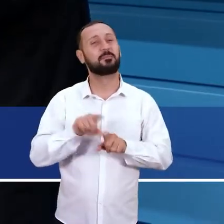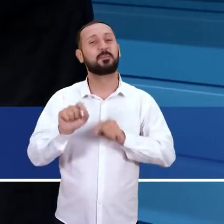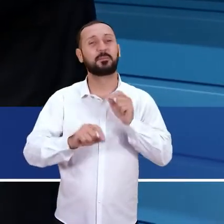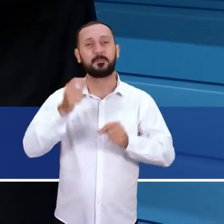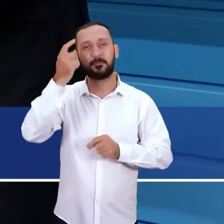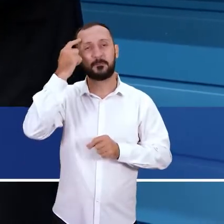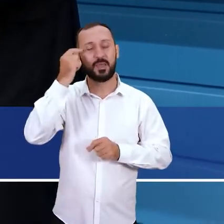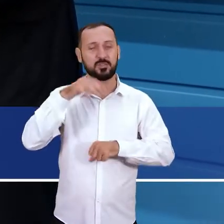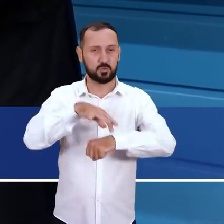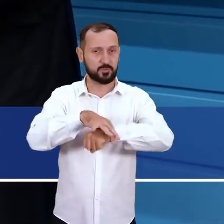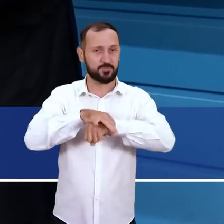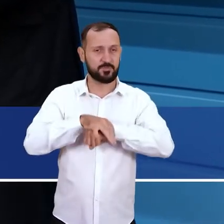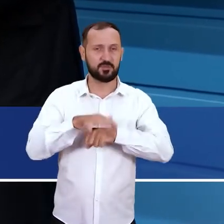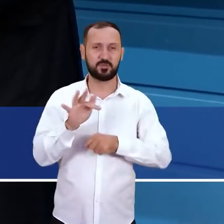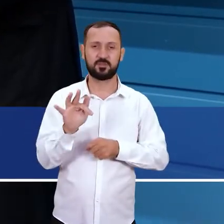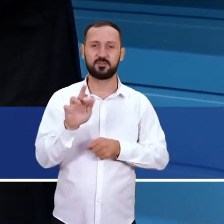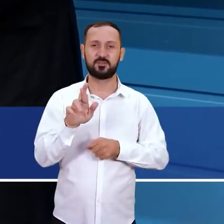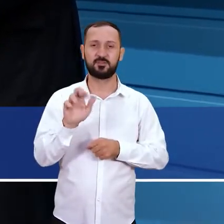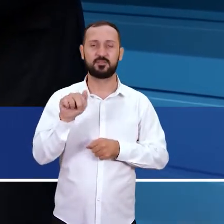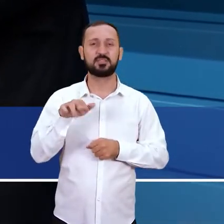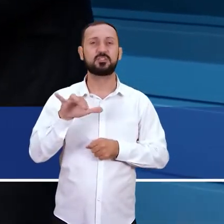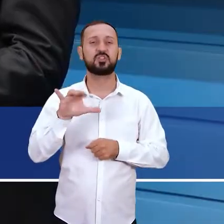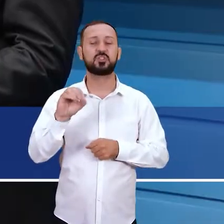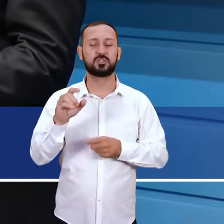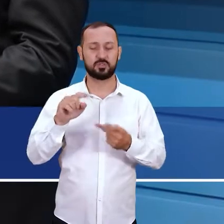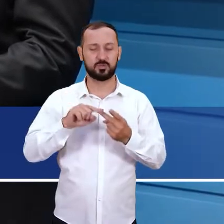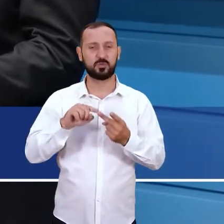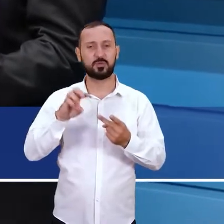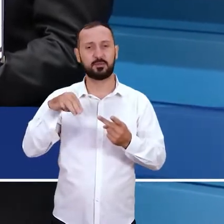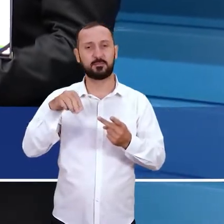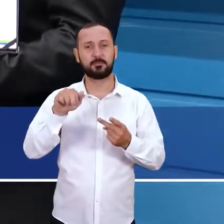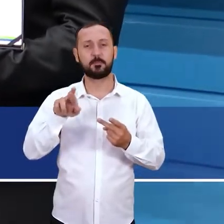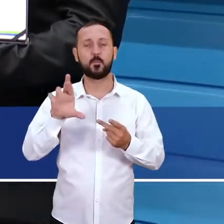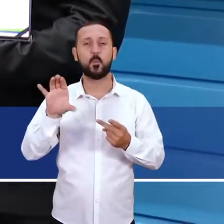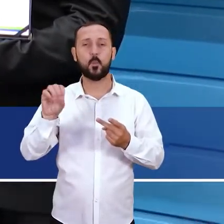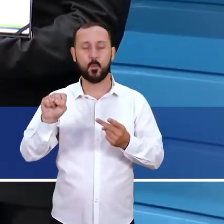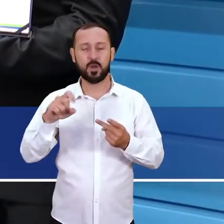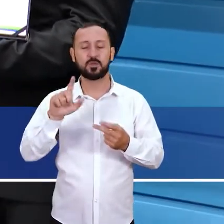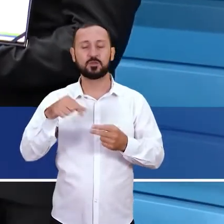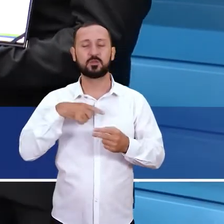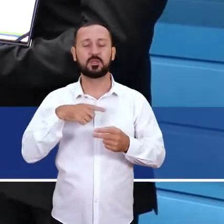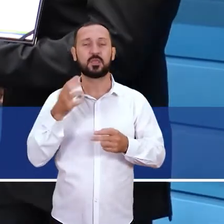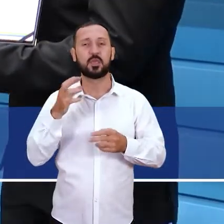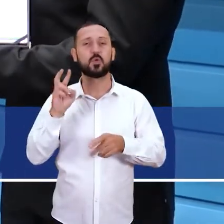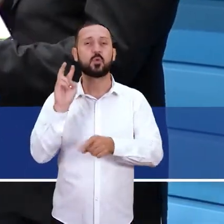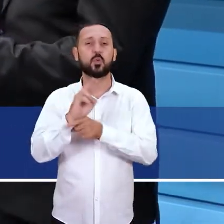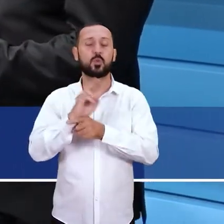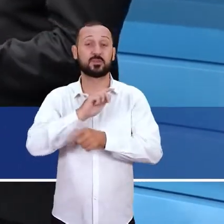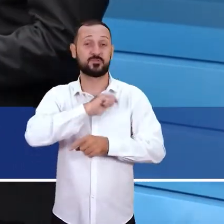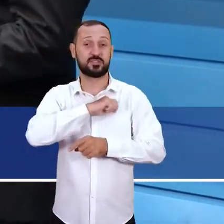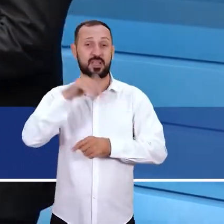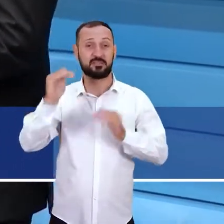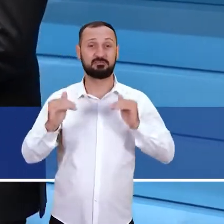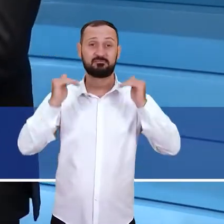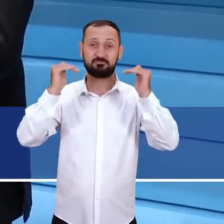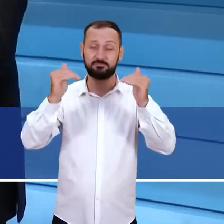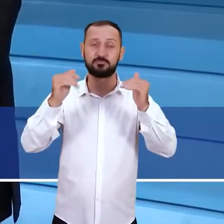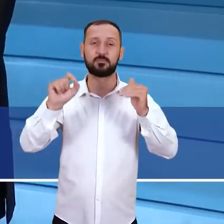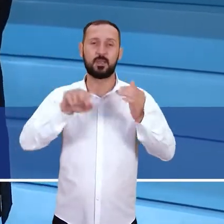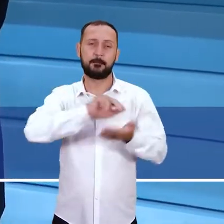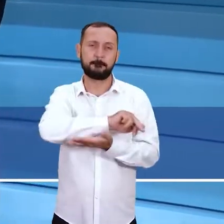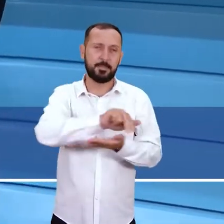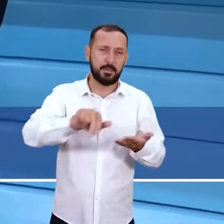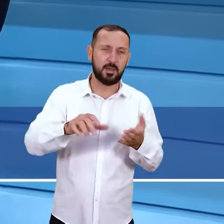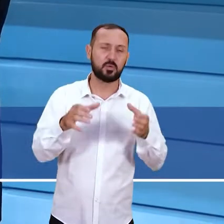Isso é o que também pensam os defensores Francisco Bariani e Marcos Perassolo, que exerce a corregedoria da instituição. Para eles,